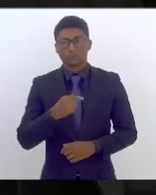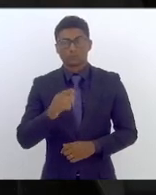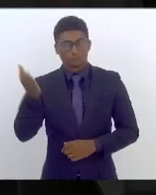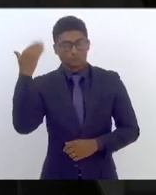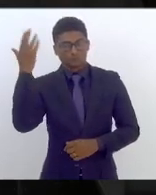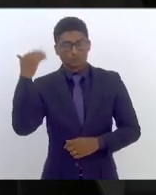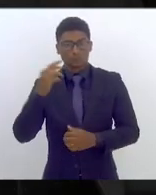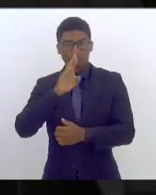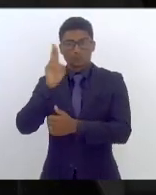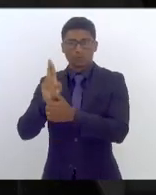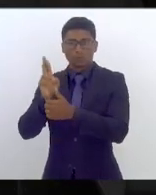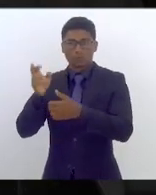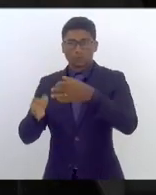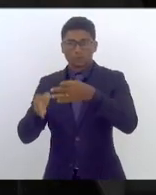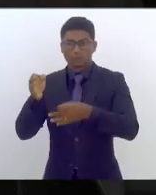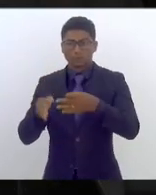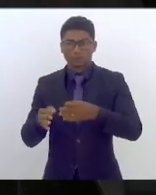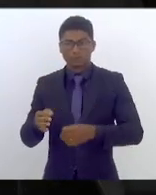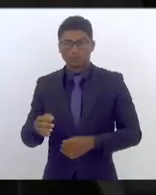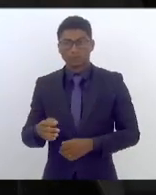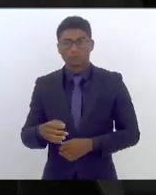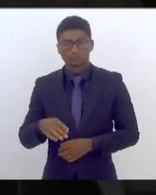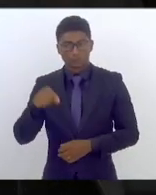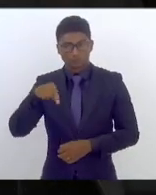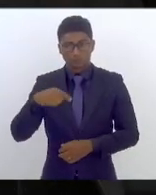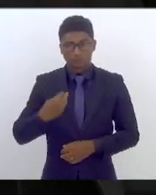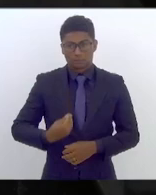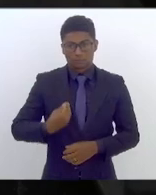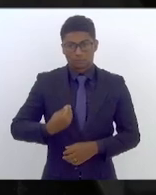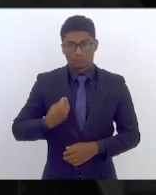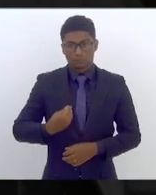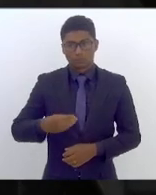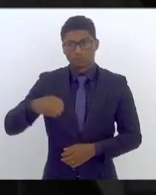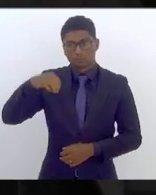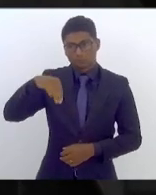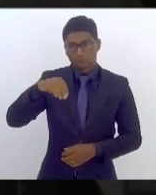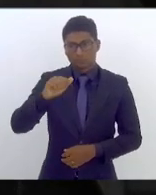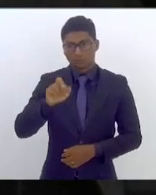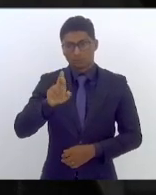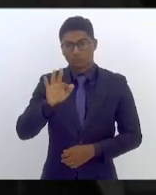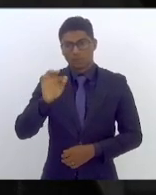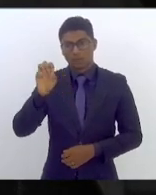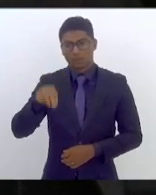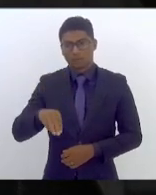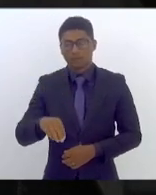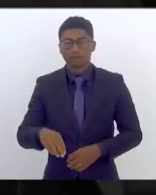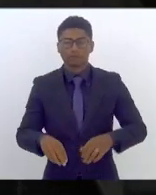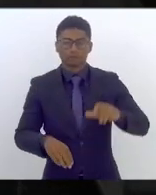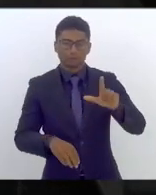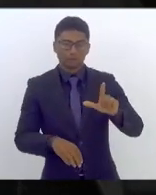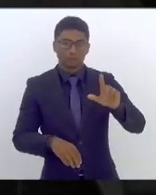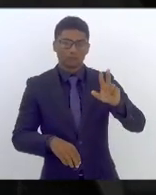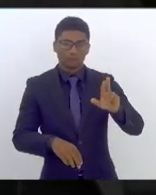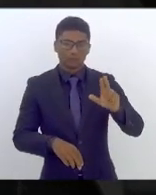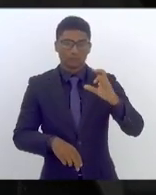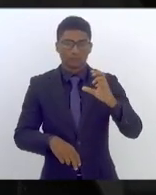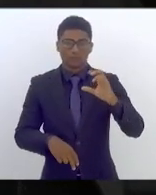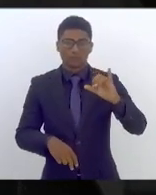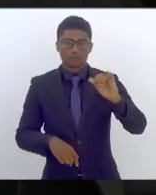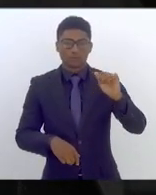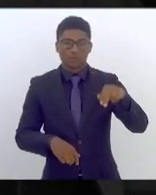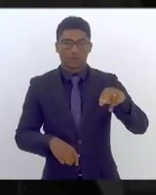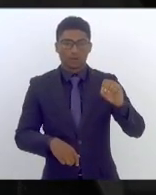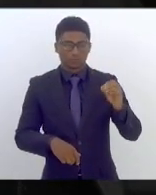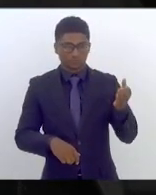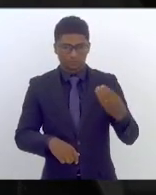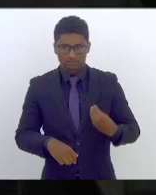procurador-geral de justiça aqui tivemos presentes uma Fan Martins Vieira Luciano Matos que está na mesa e sabemos